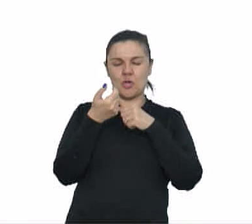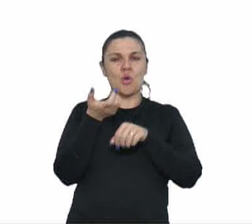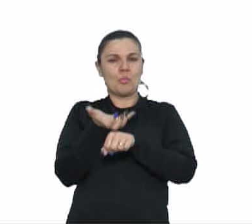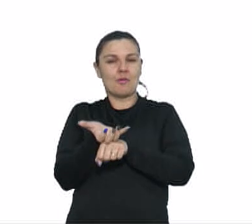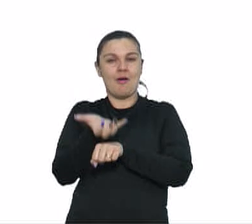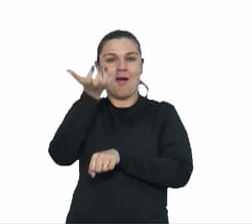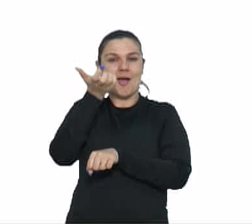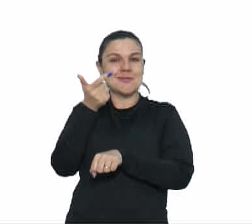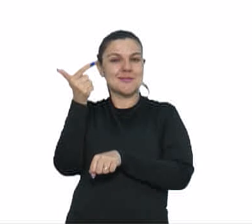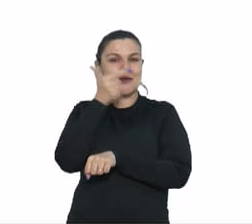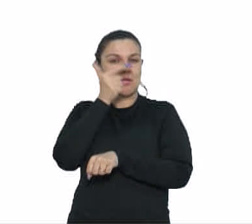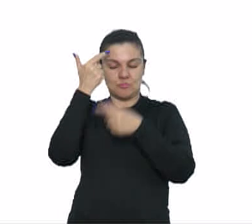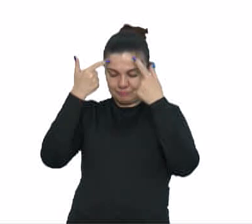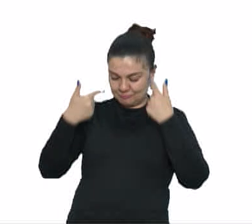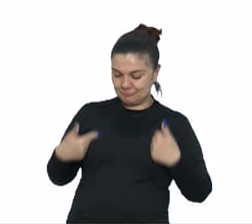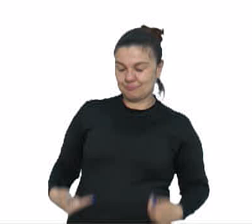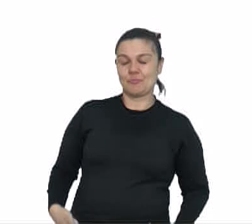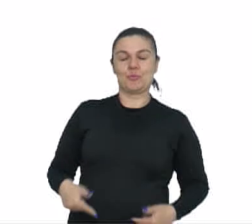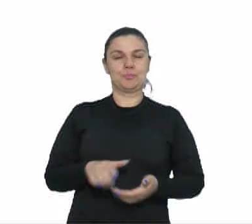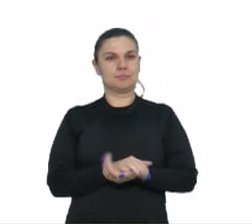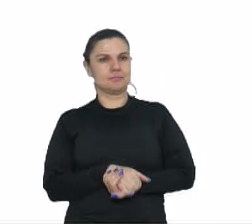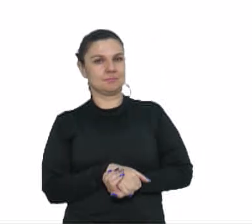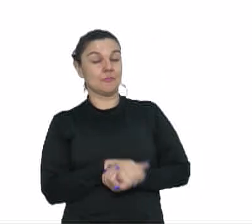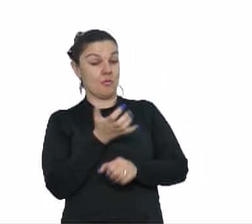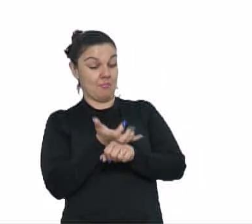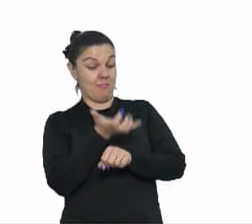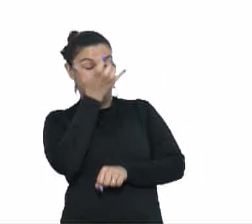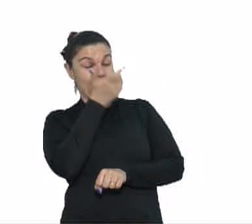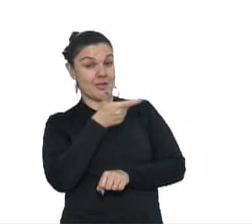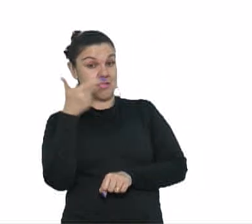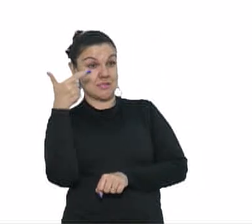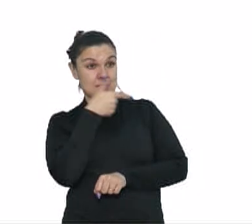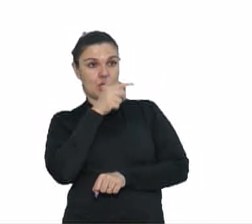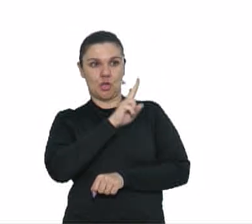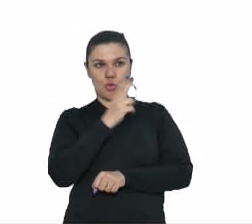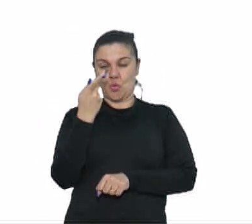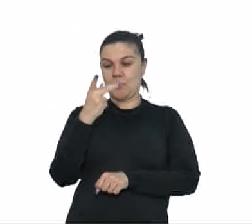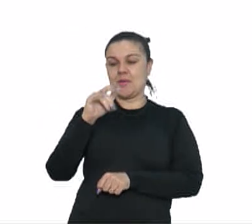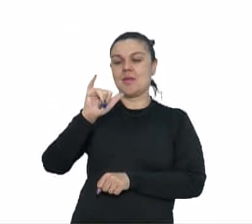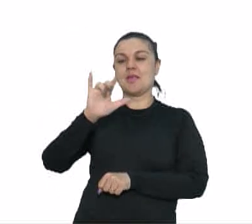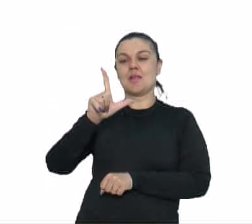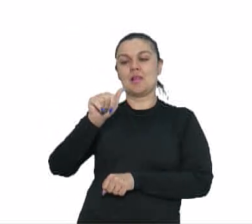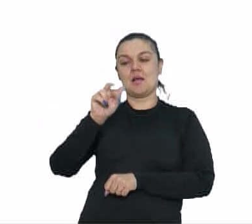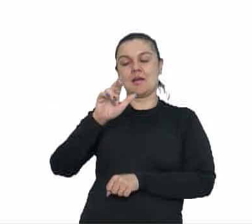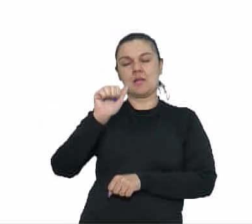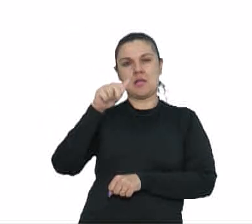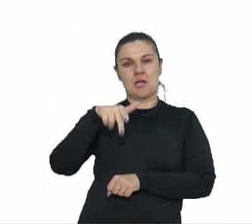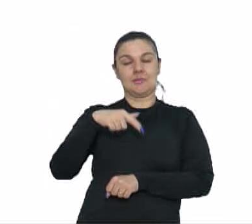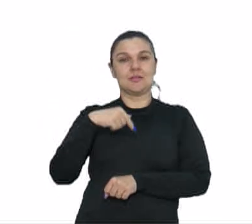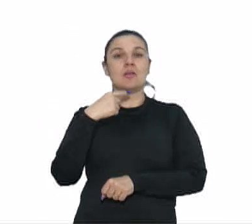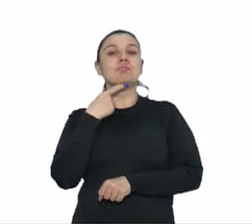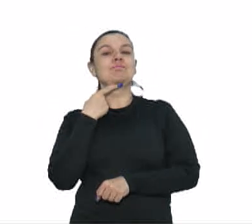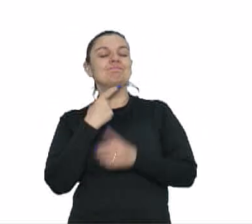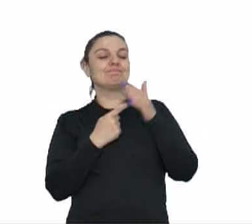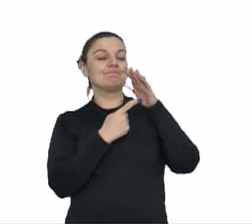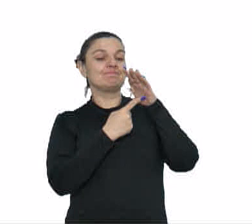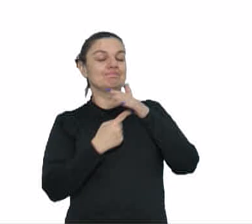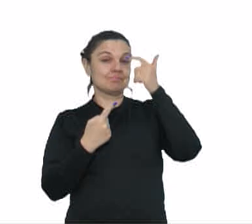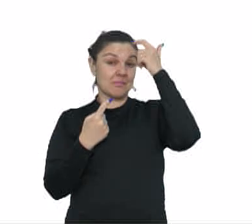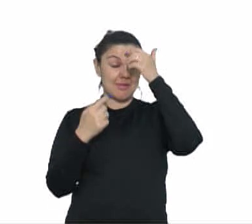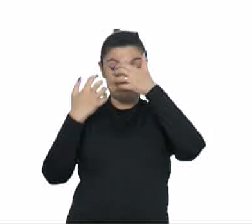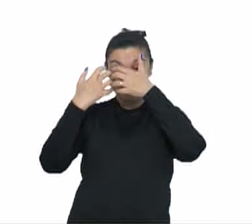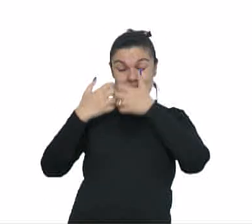do riso age no corpo. O gás do riso, ou hilariante, produz uma suave depressão numa região do